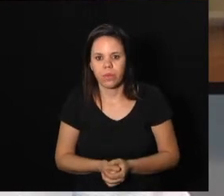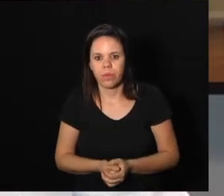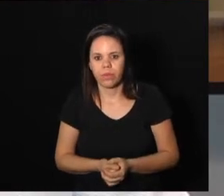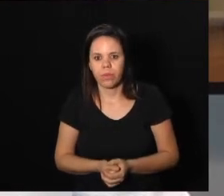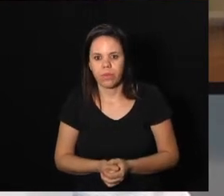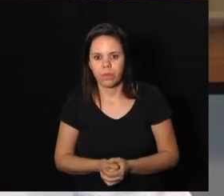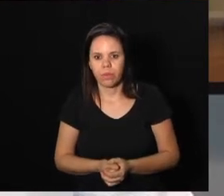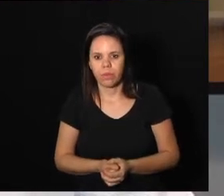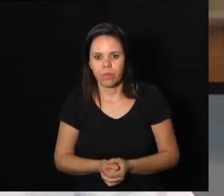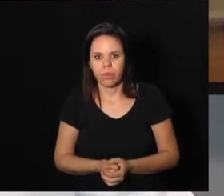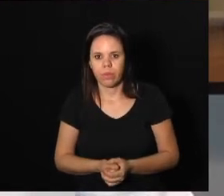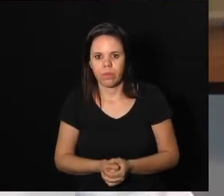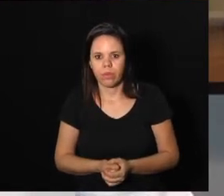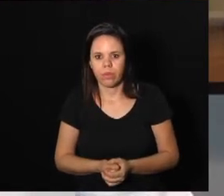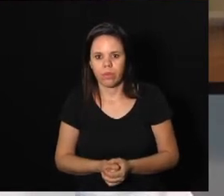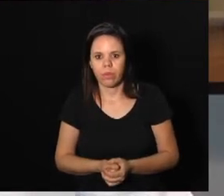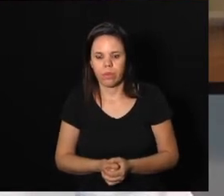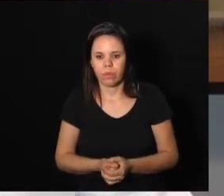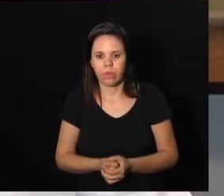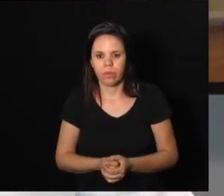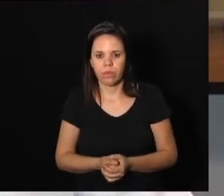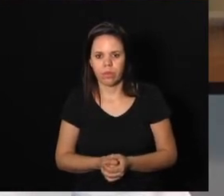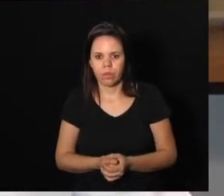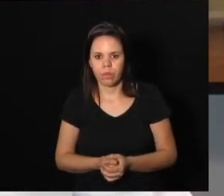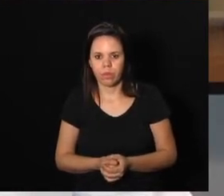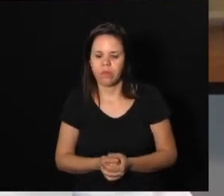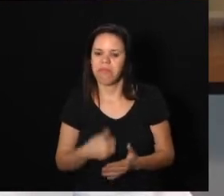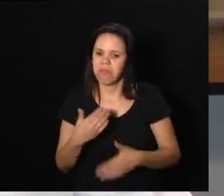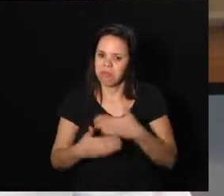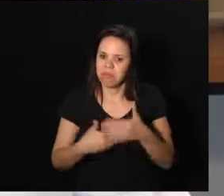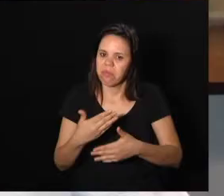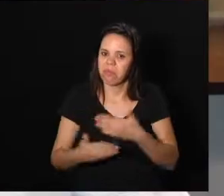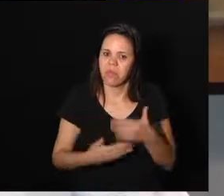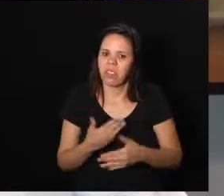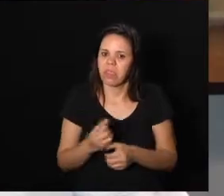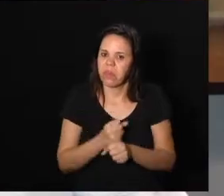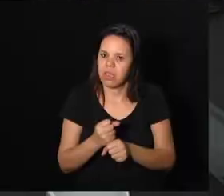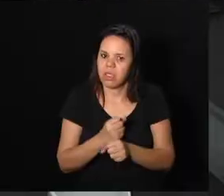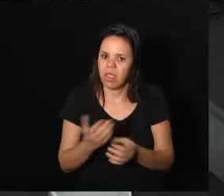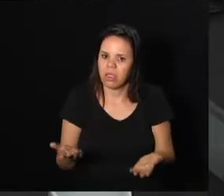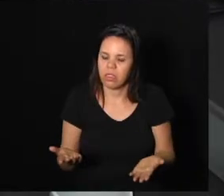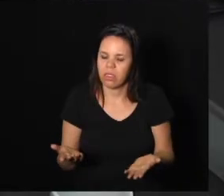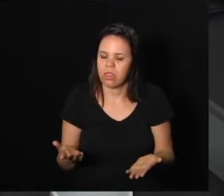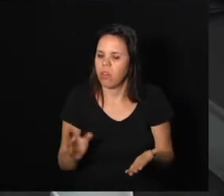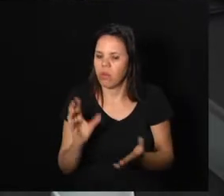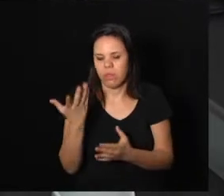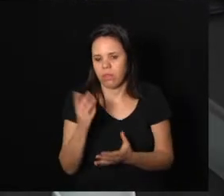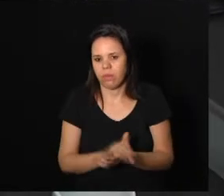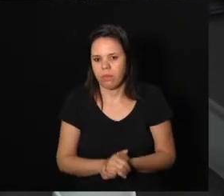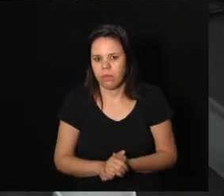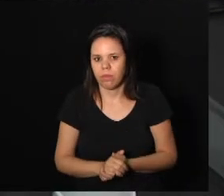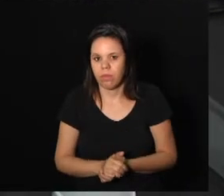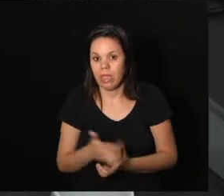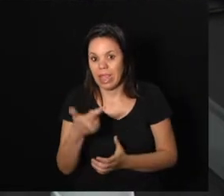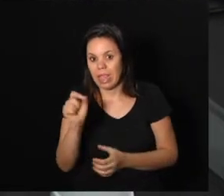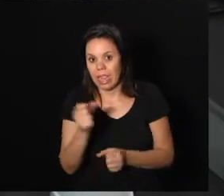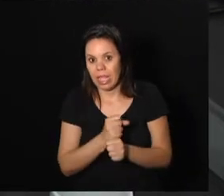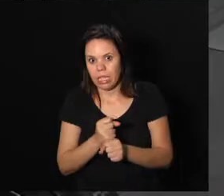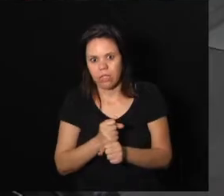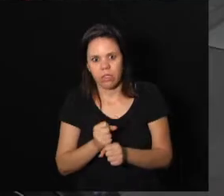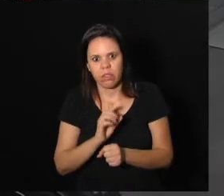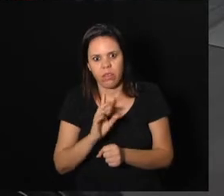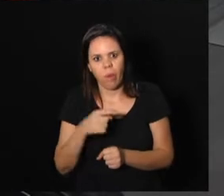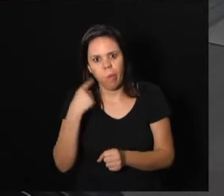no horizonte, se ambos passassem, o que não aconteceu. Há 10 anos, ele é